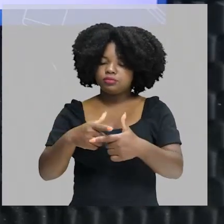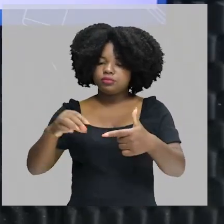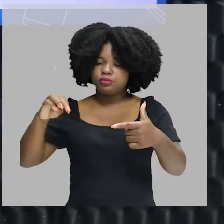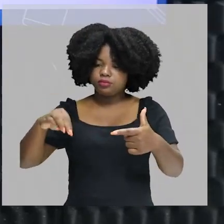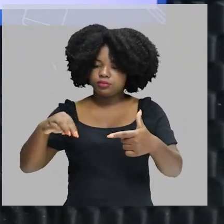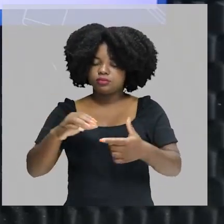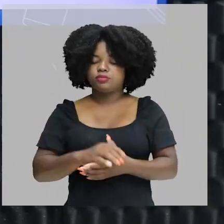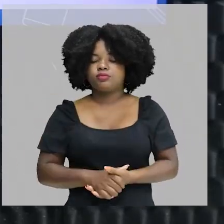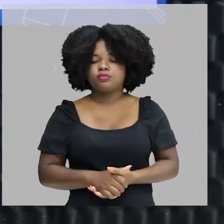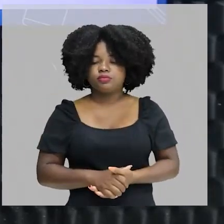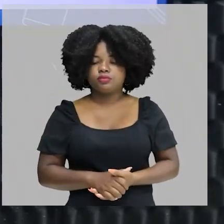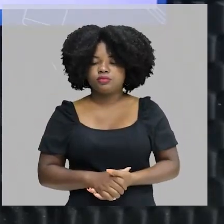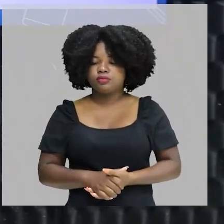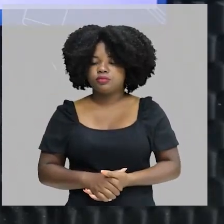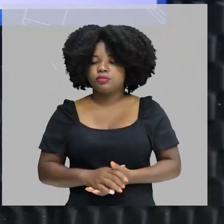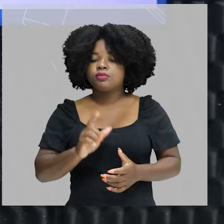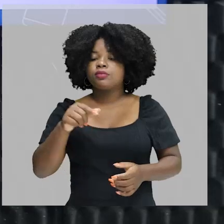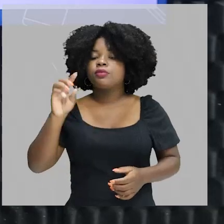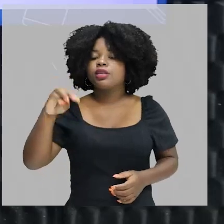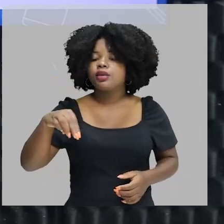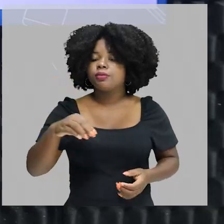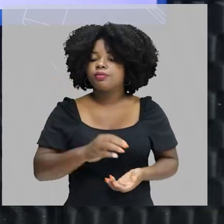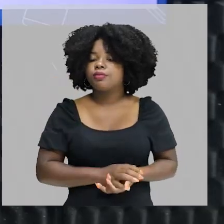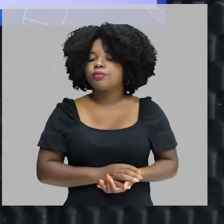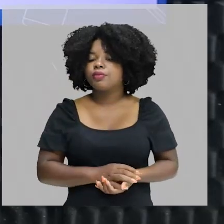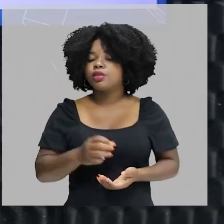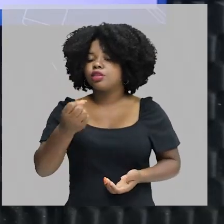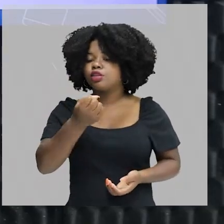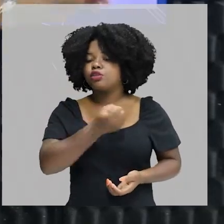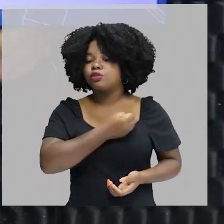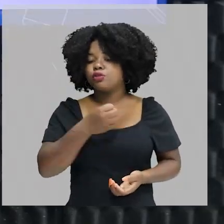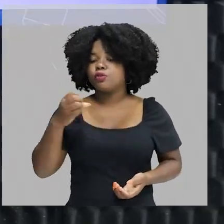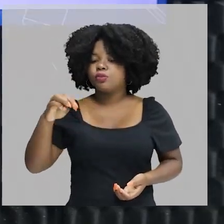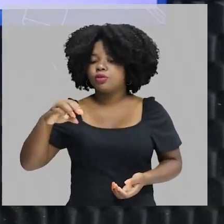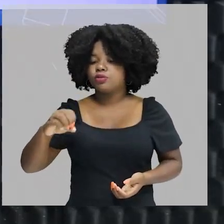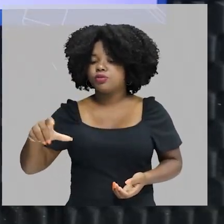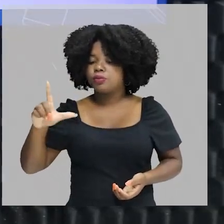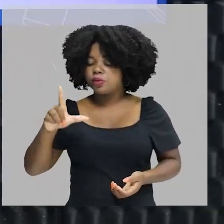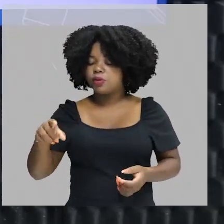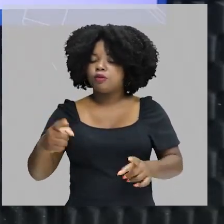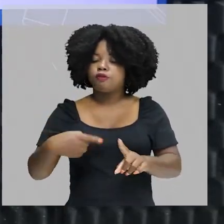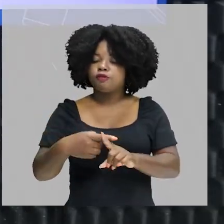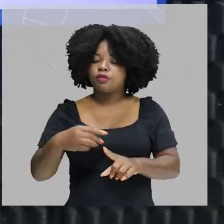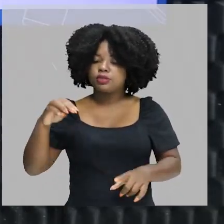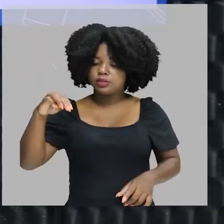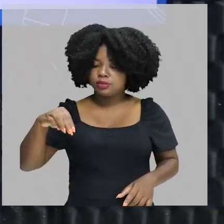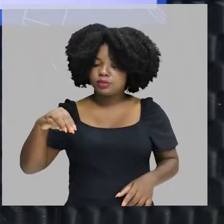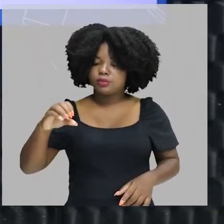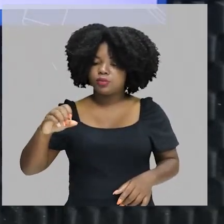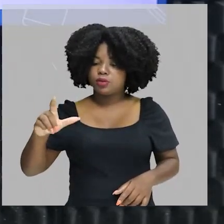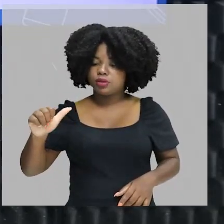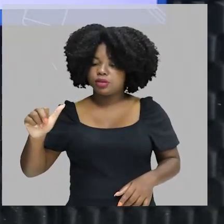molar. Então, quem vai ser a massa em gramas? O número de mols vezes a massa molar. Olha só,